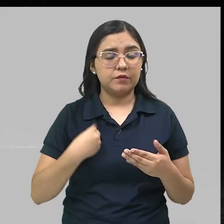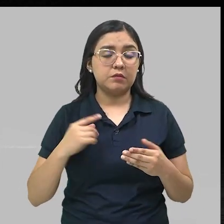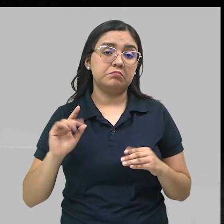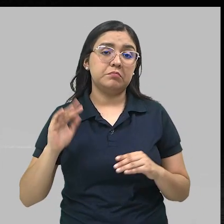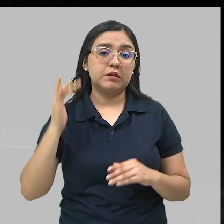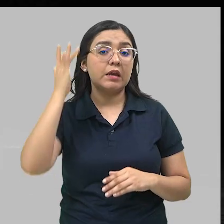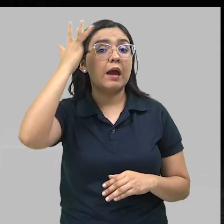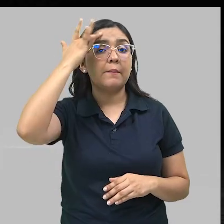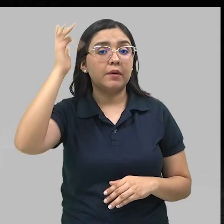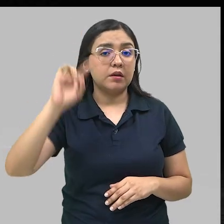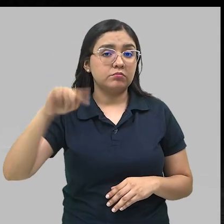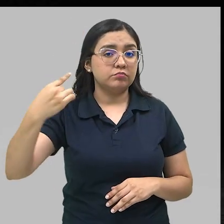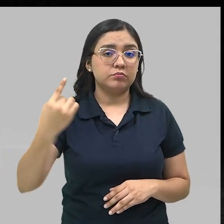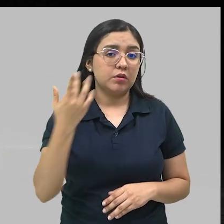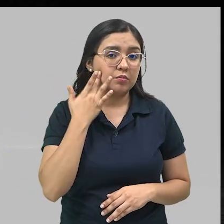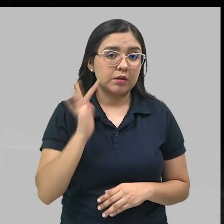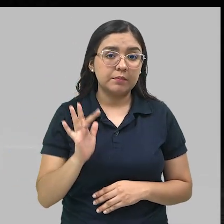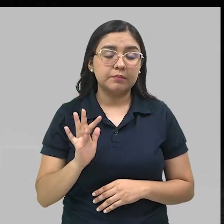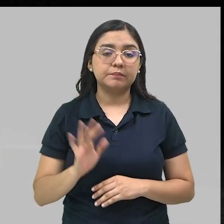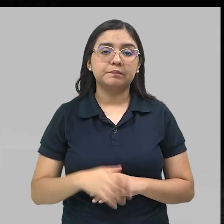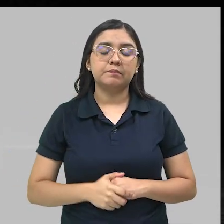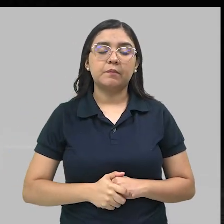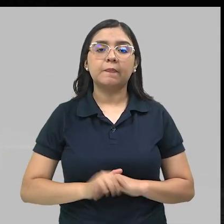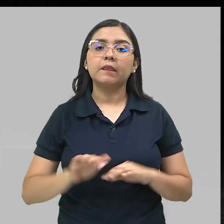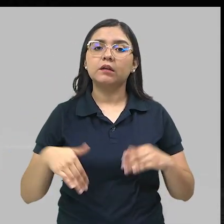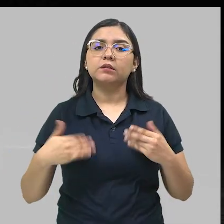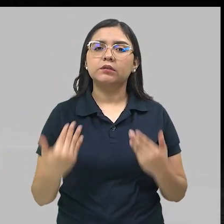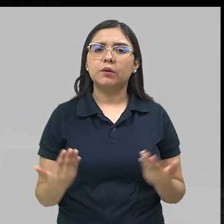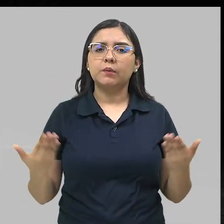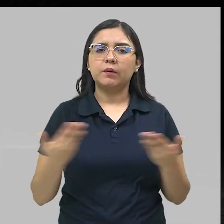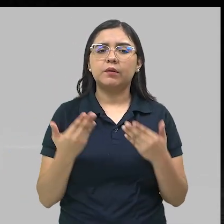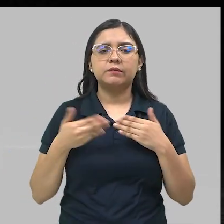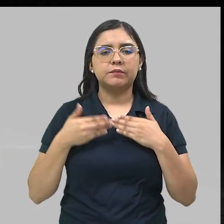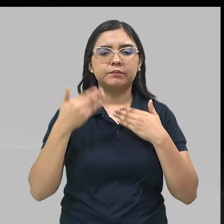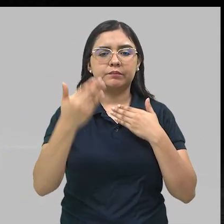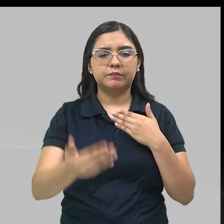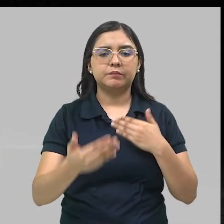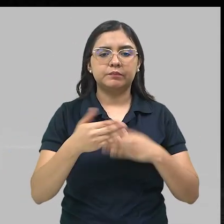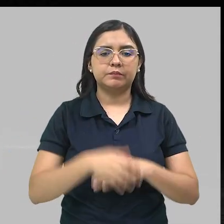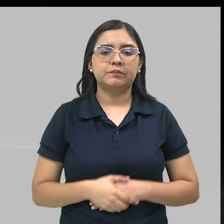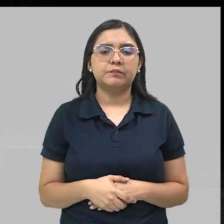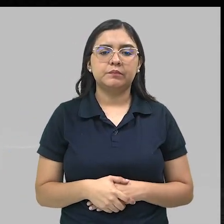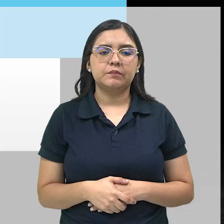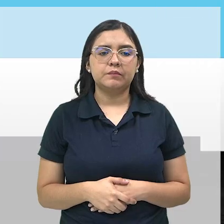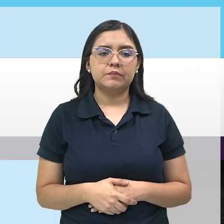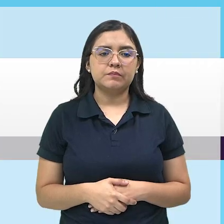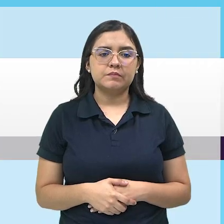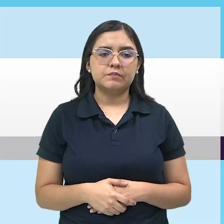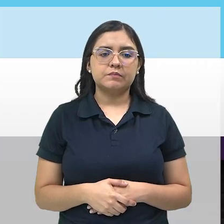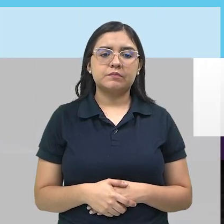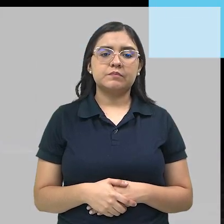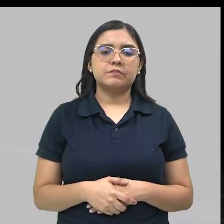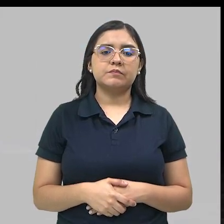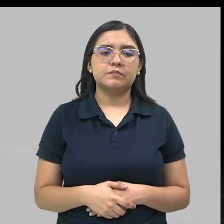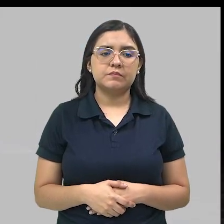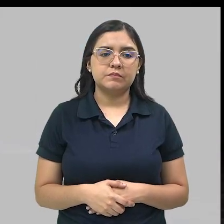nesse caminhar? Não é mesmo? Então, vamos avançando? Olha só.